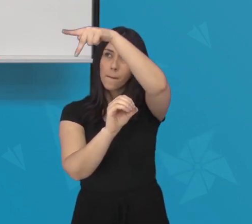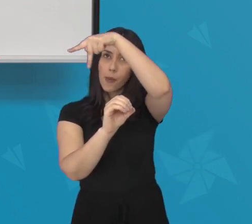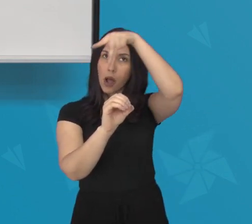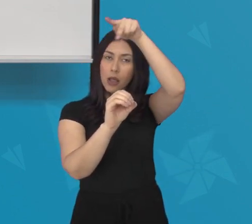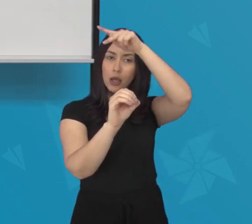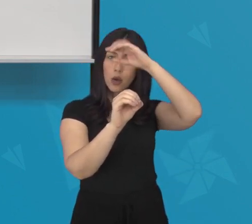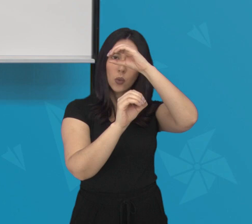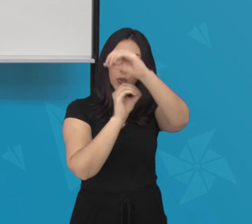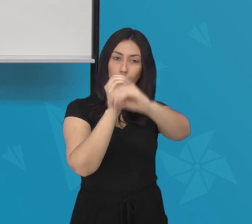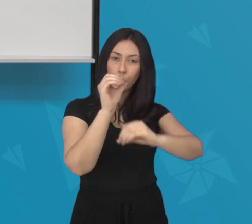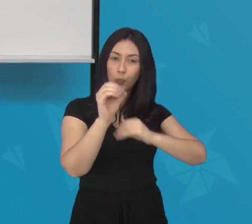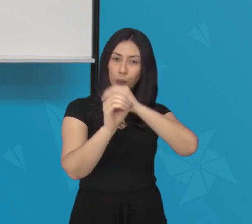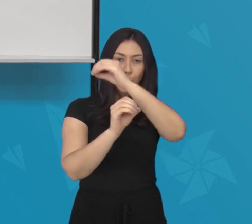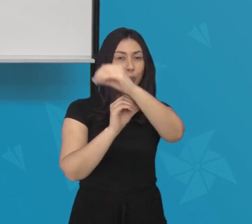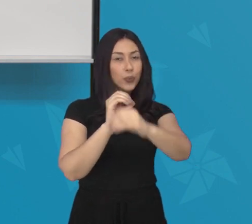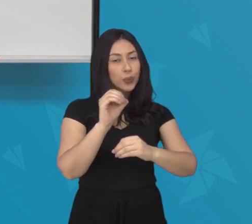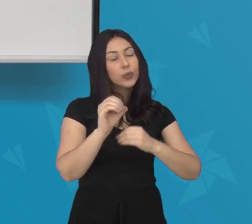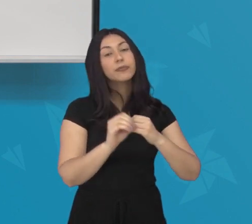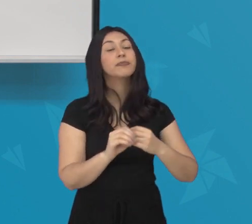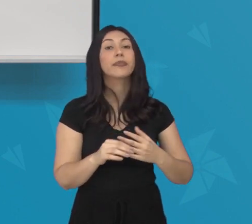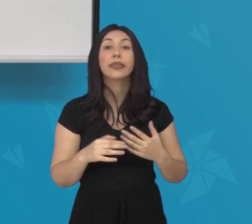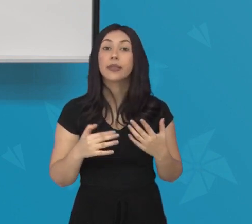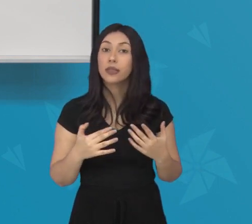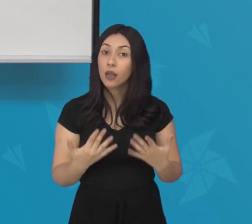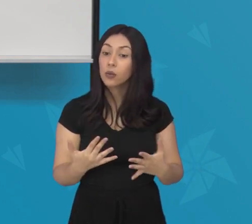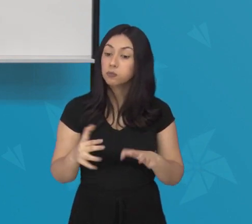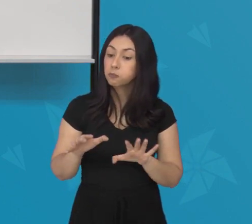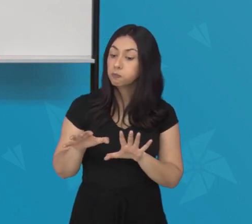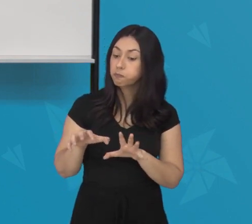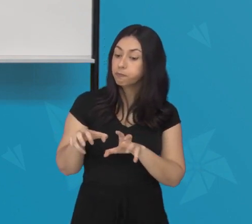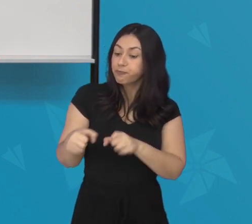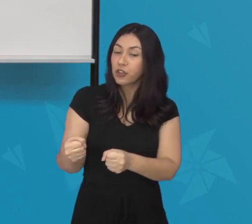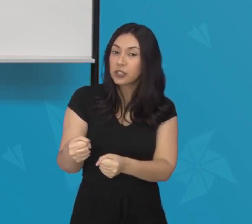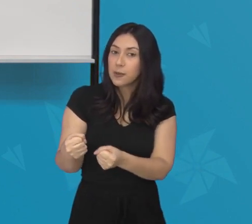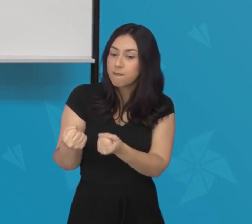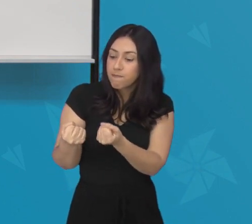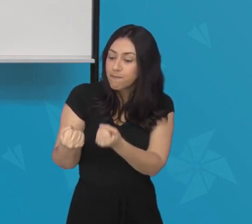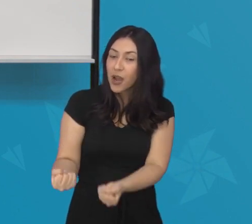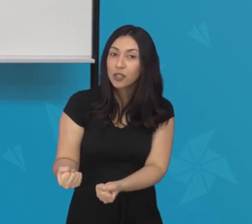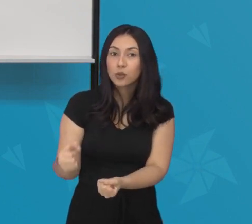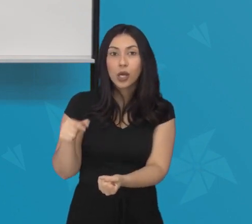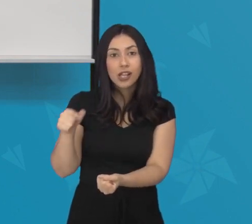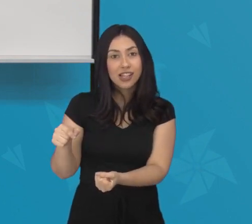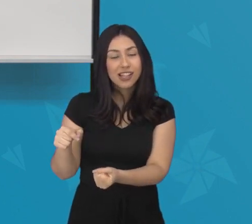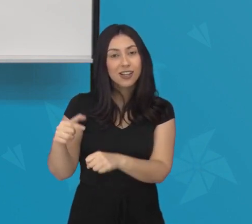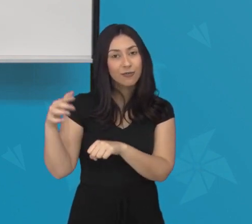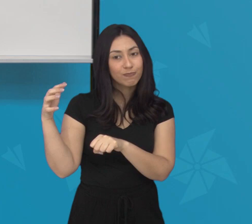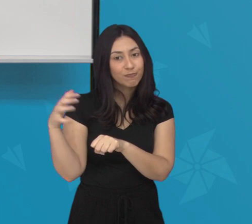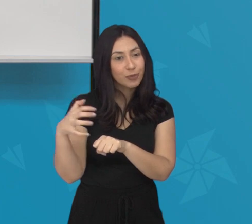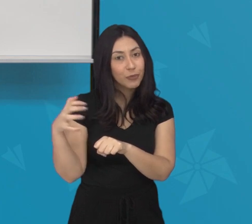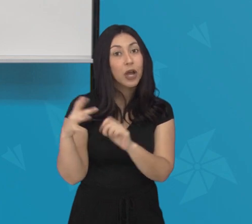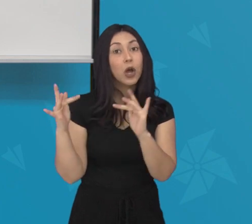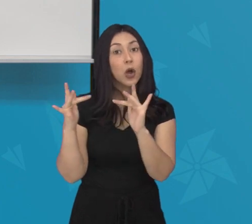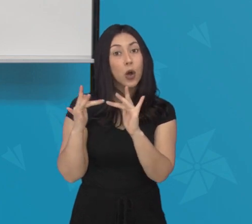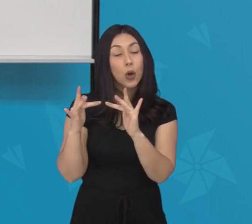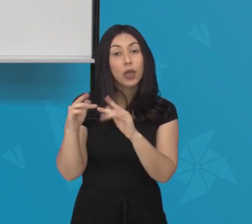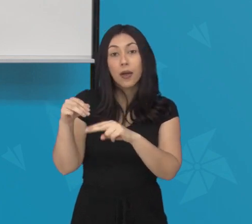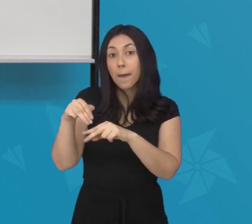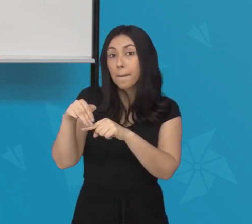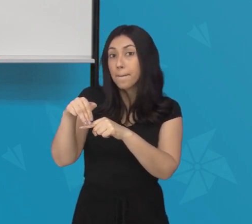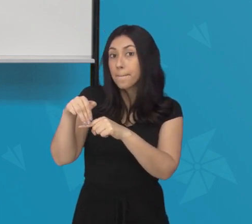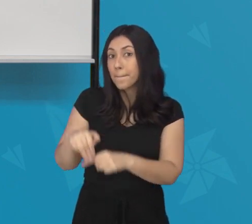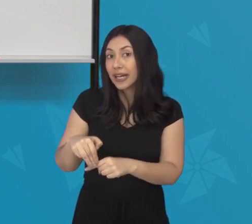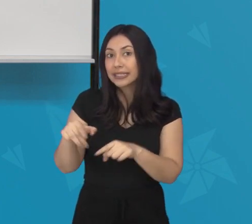Beleza? Força-peso, natureza gravitacional, está relacionado com a massa e com